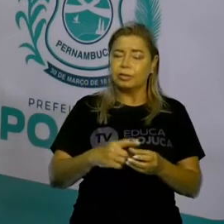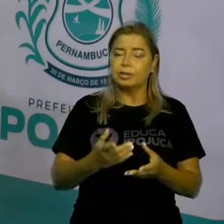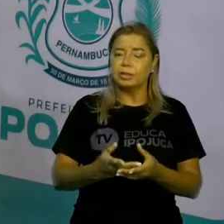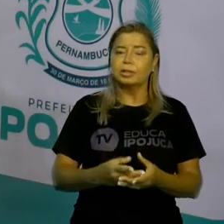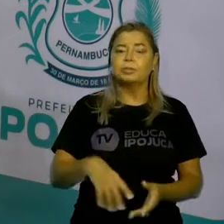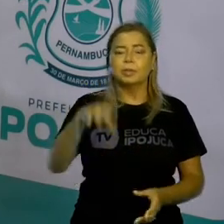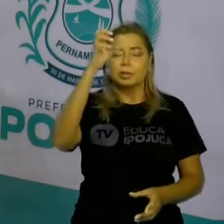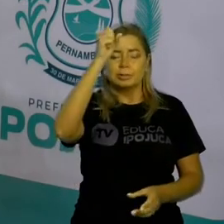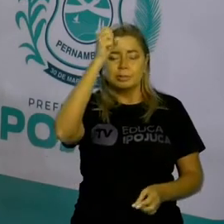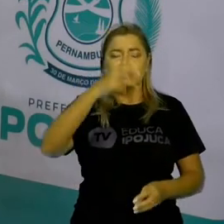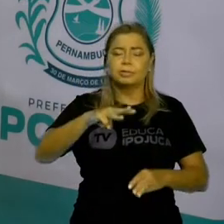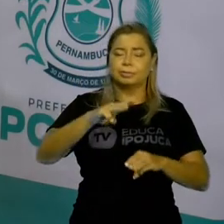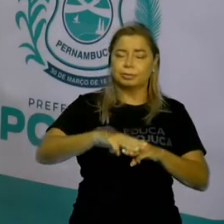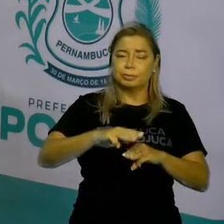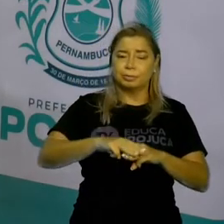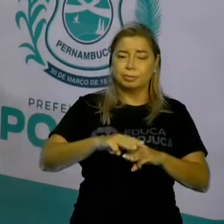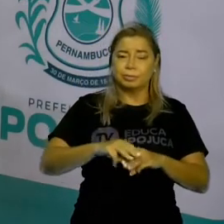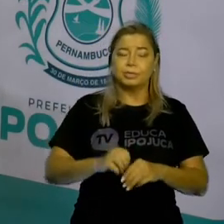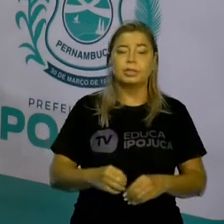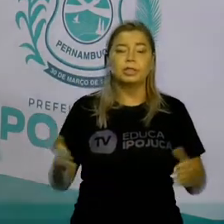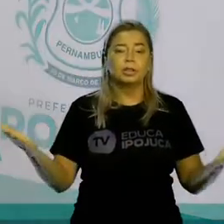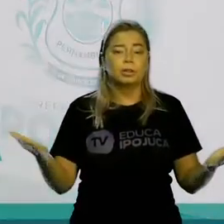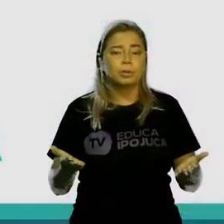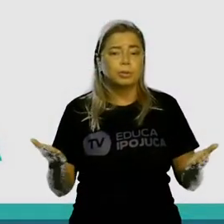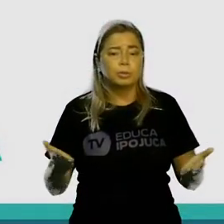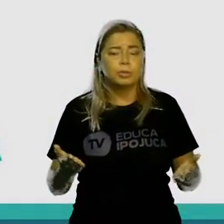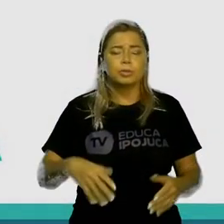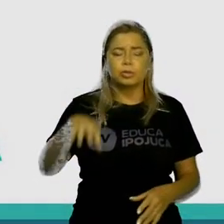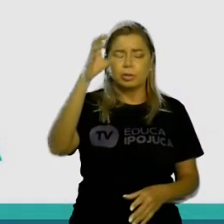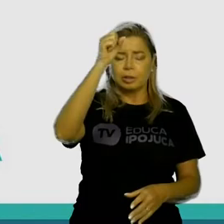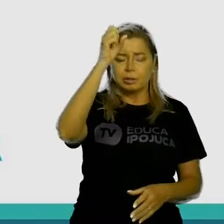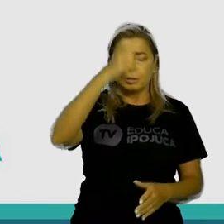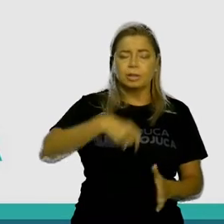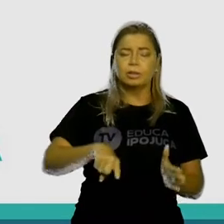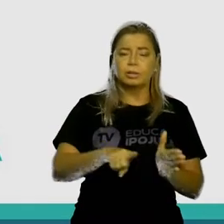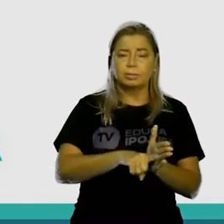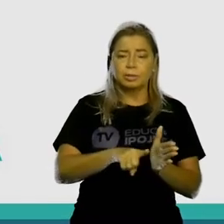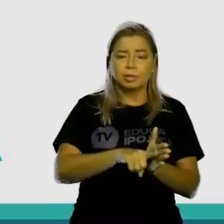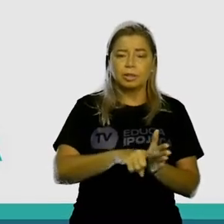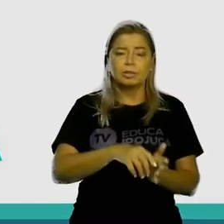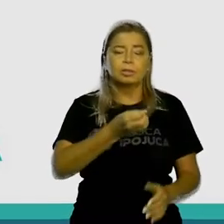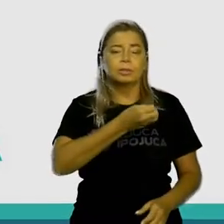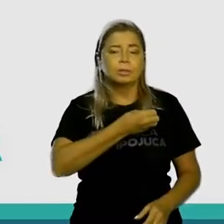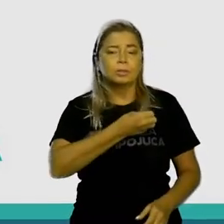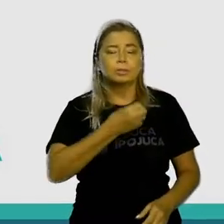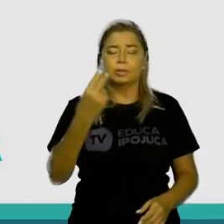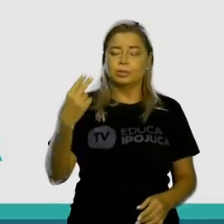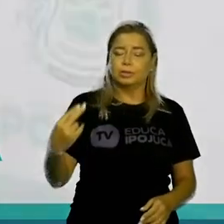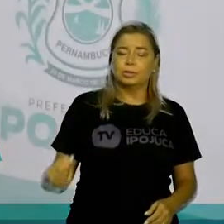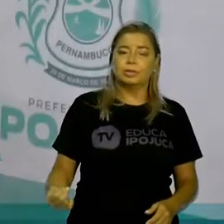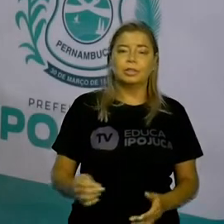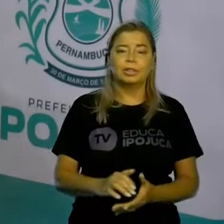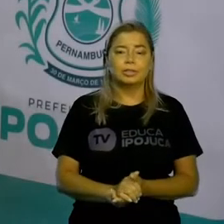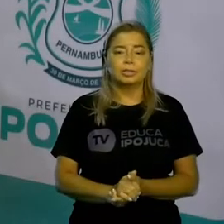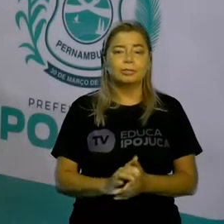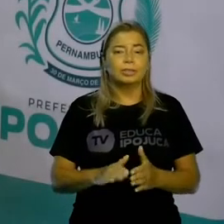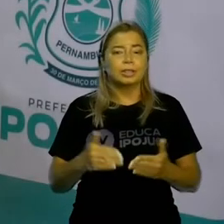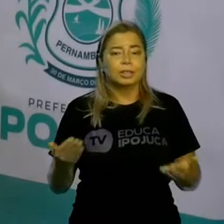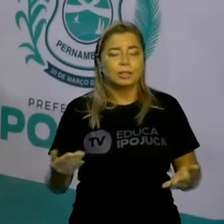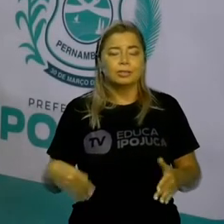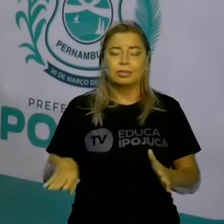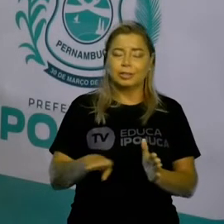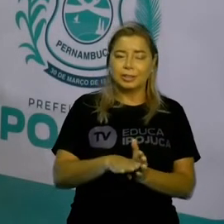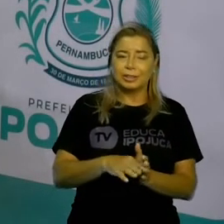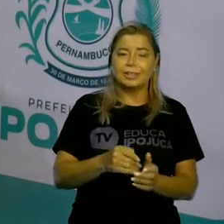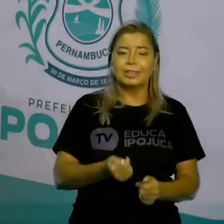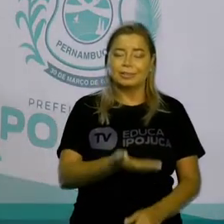de matemática e hoje nós vamos falar sobre subtração de números naturais. Então, chega aqui